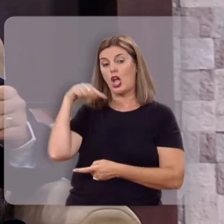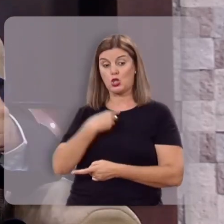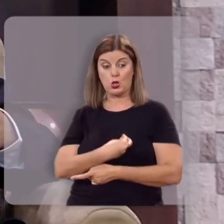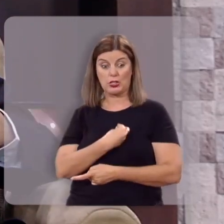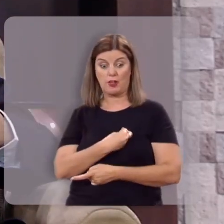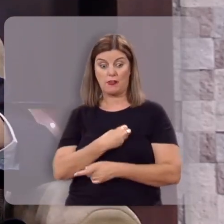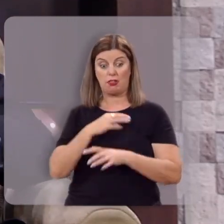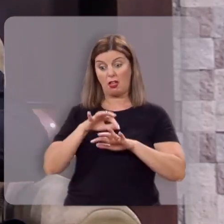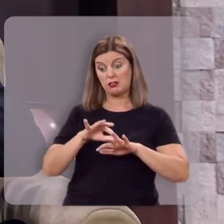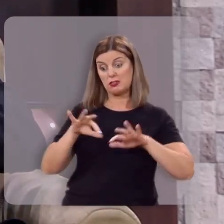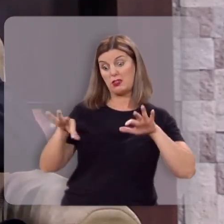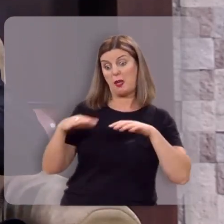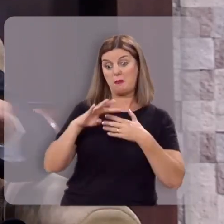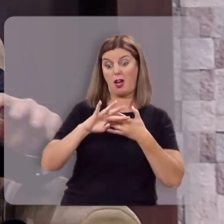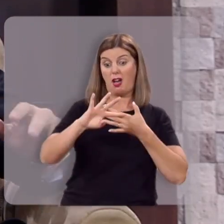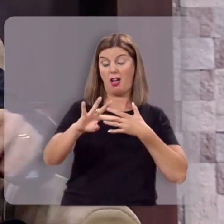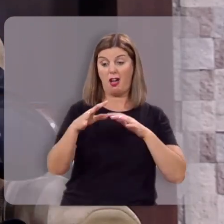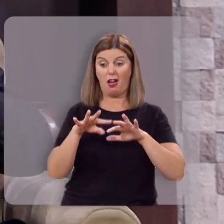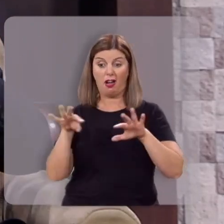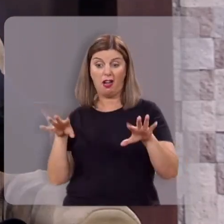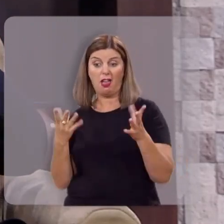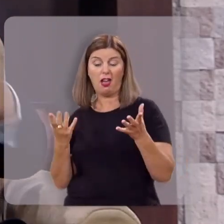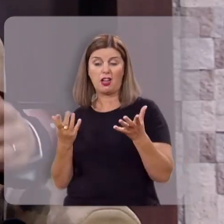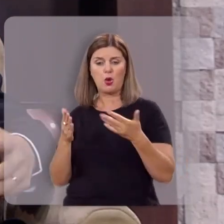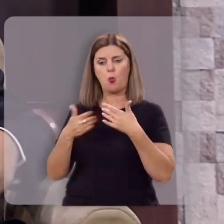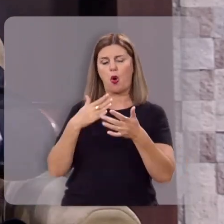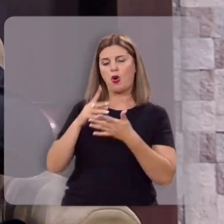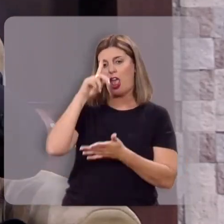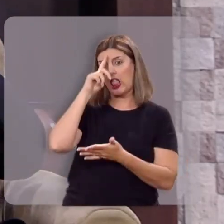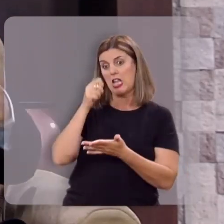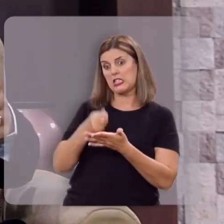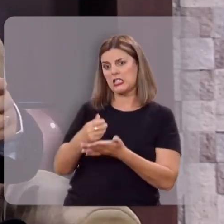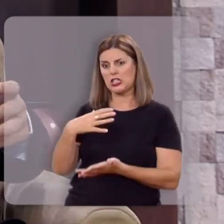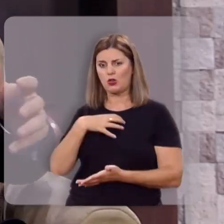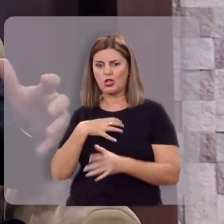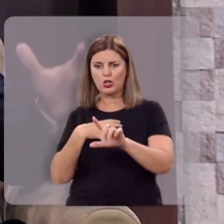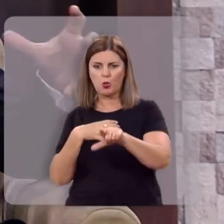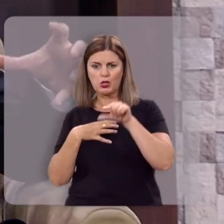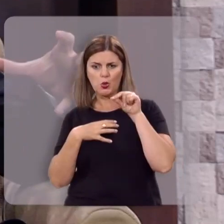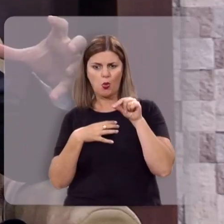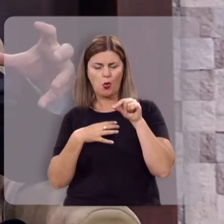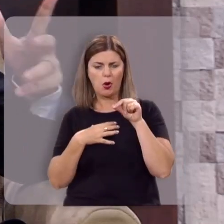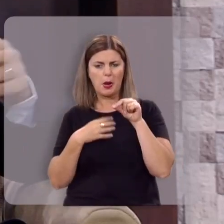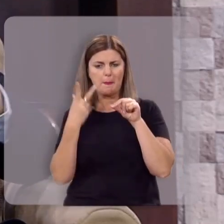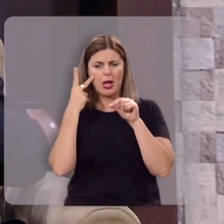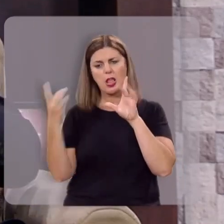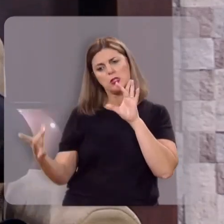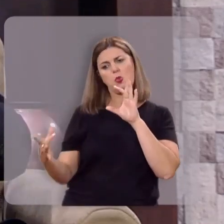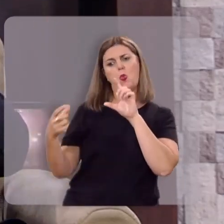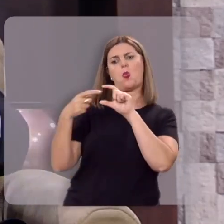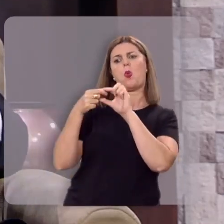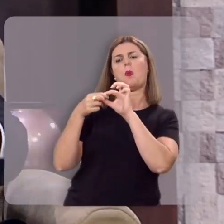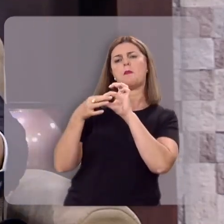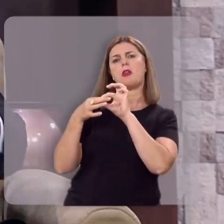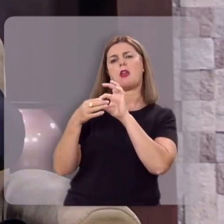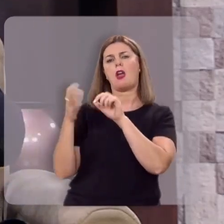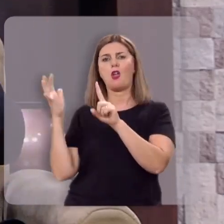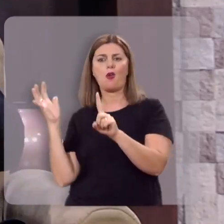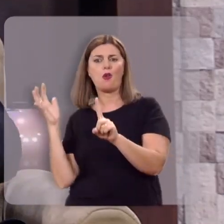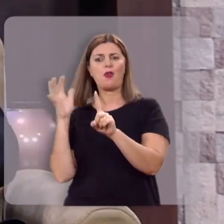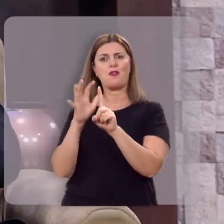pensar a nossa vida, qualquer decisão, qualquer atitude, qualquer escolha, se ela não estiver